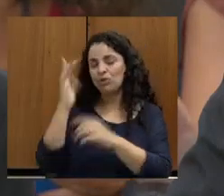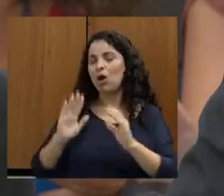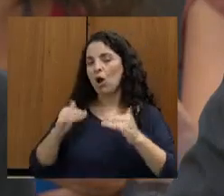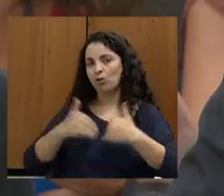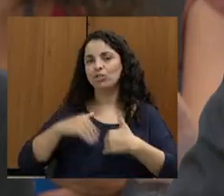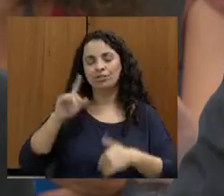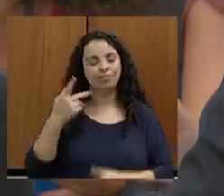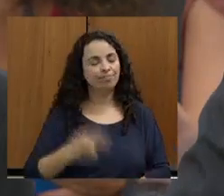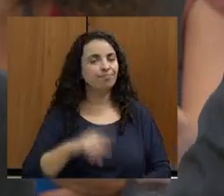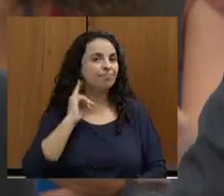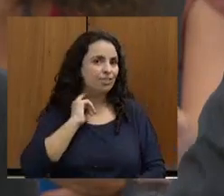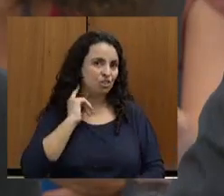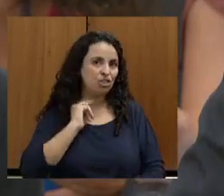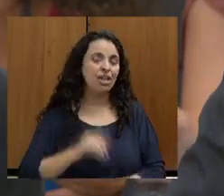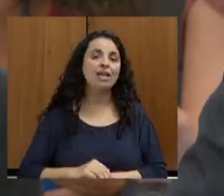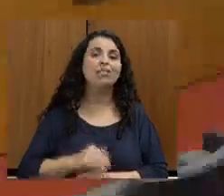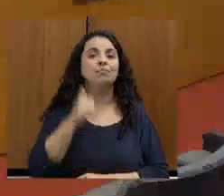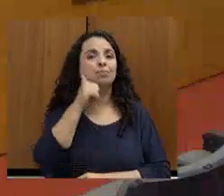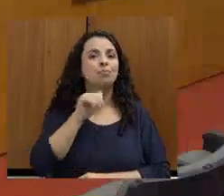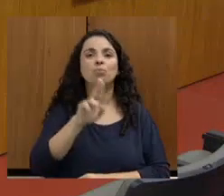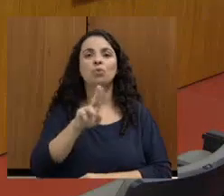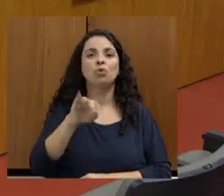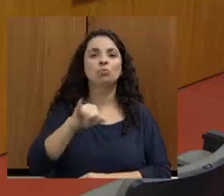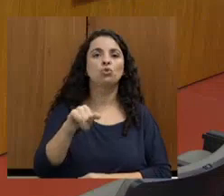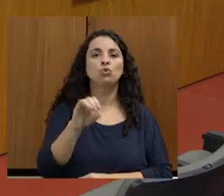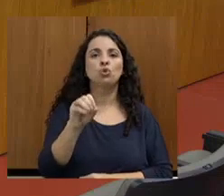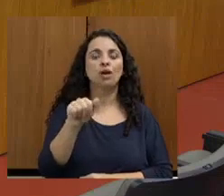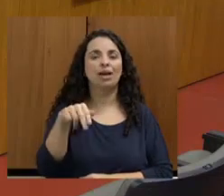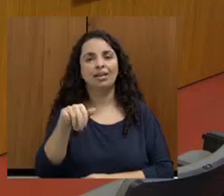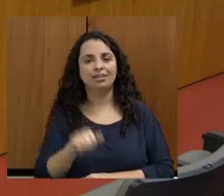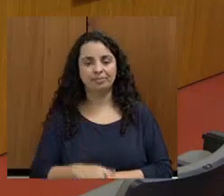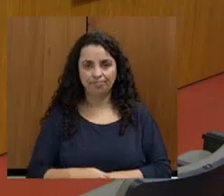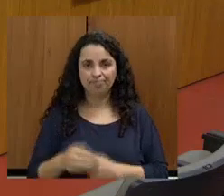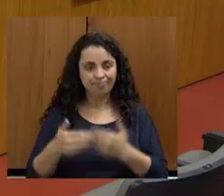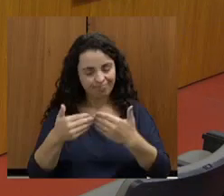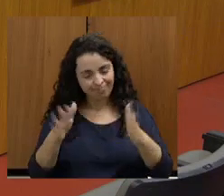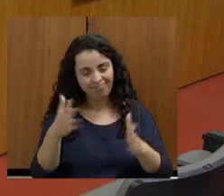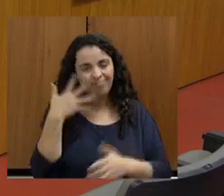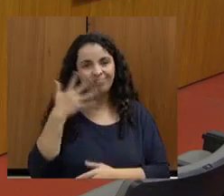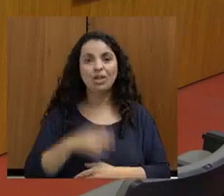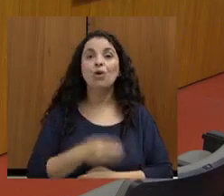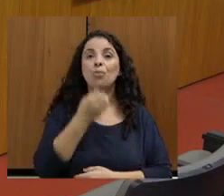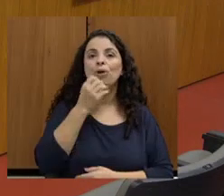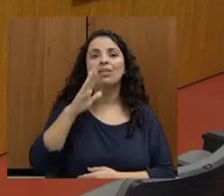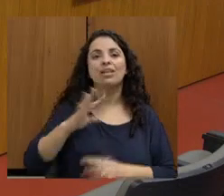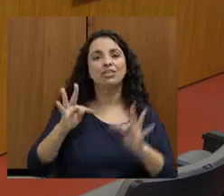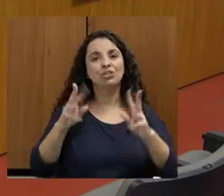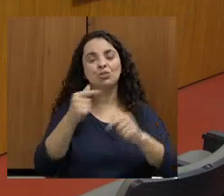em Minas Gerais. Então, Joana Silva. Boa tarde a todos, a todas.